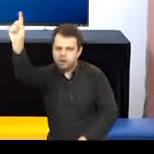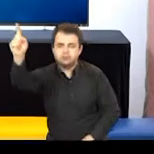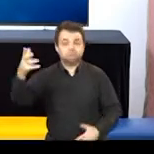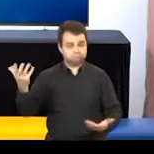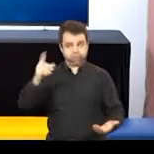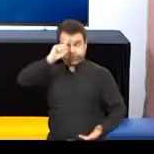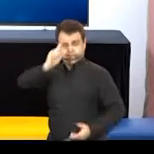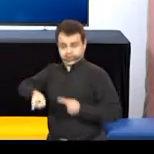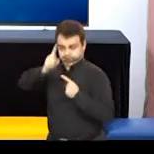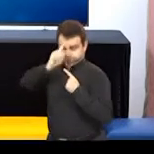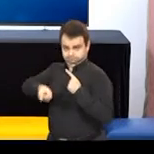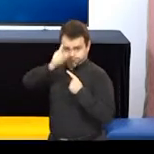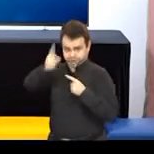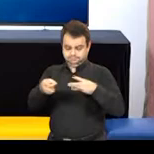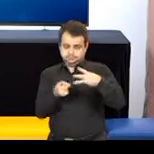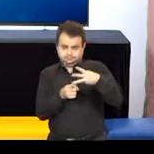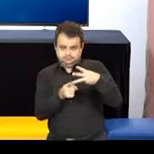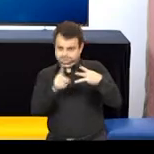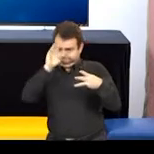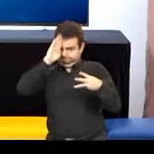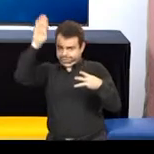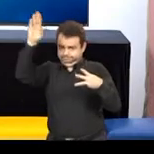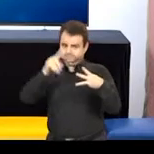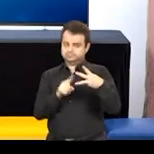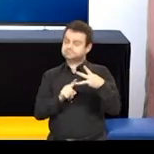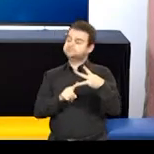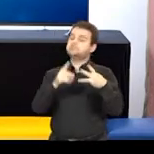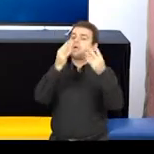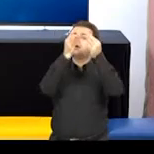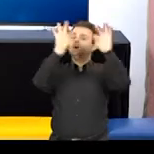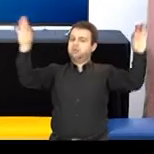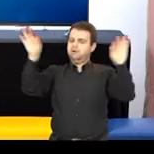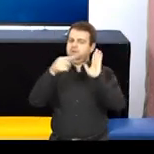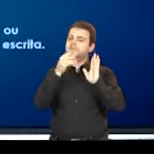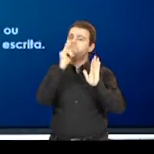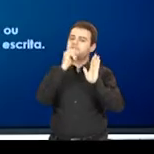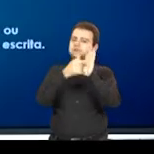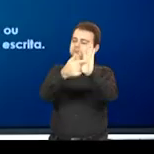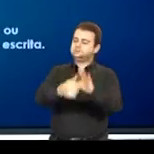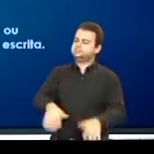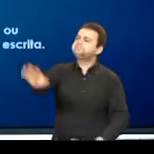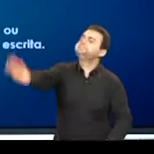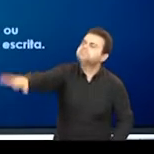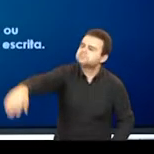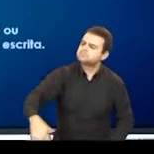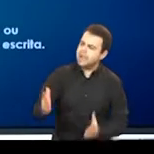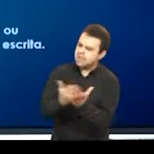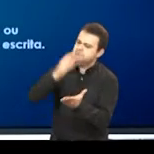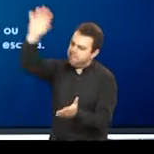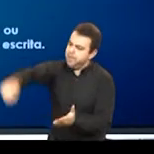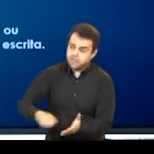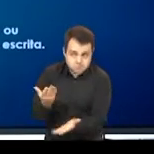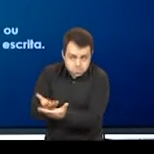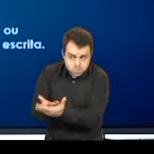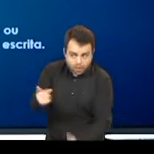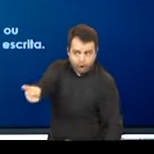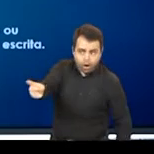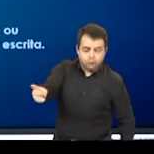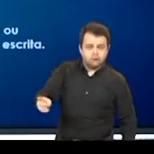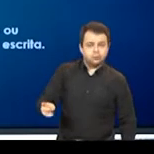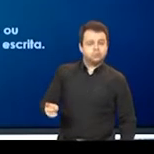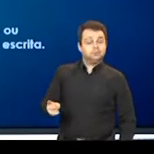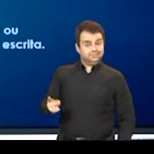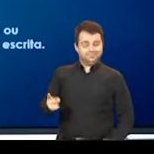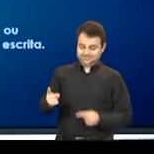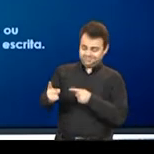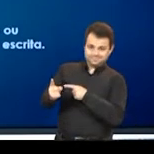coisa. A única diferença é essa. Então, olhamos aqui o exemplo que eu trouxe. Juliano, pega teu livro e estuda.